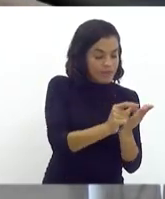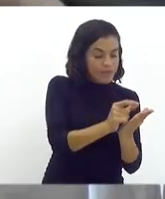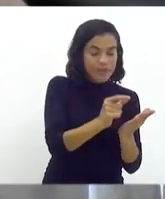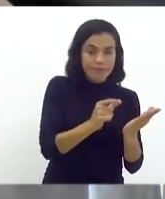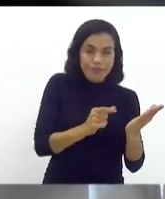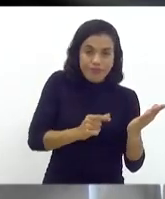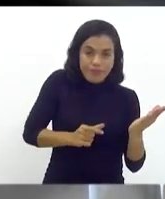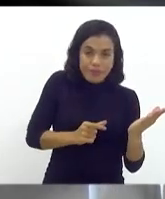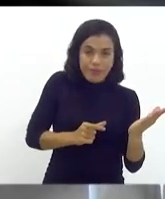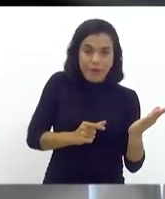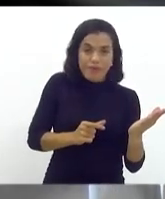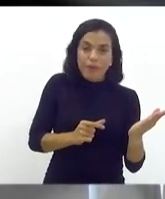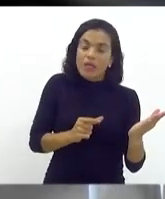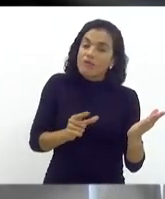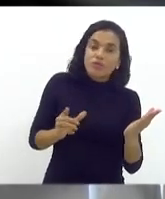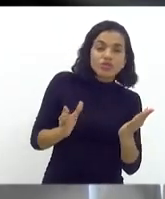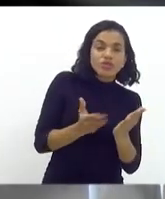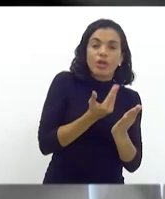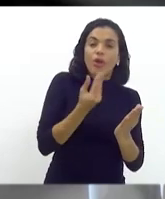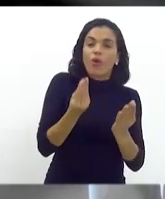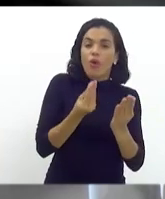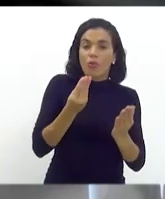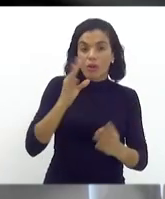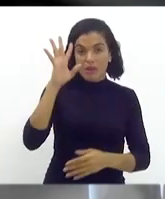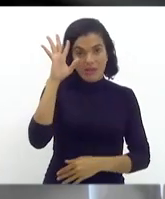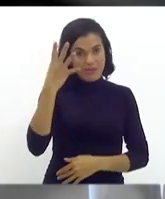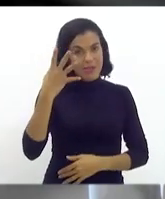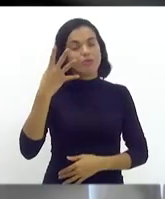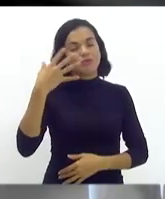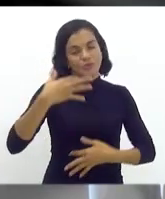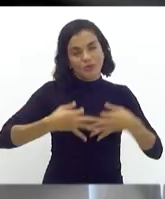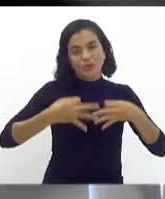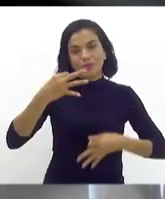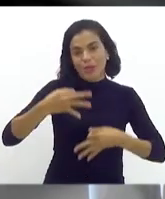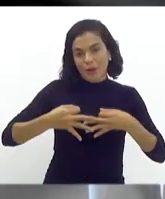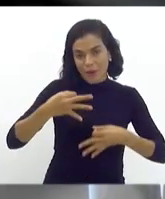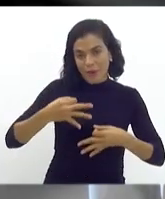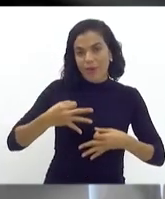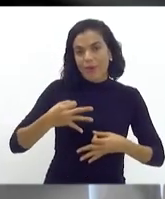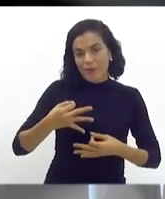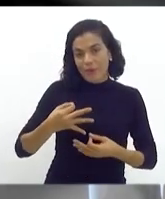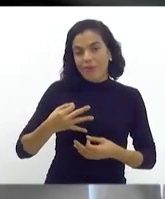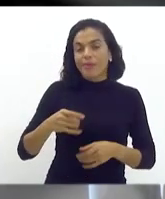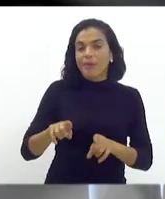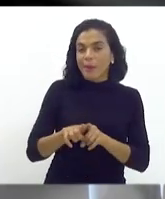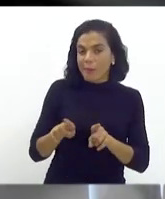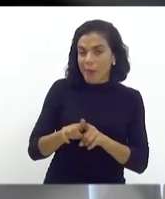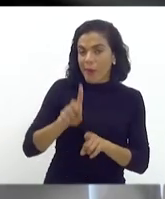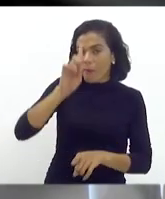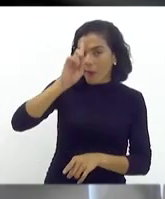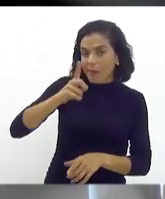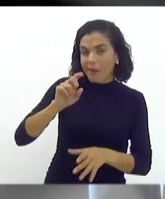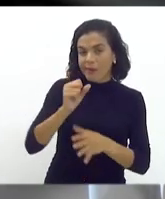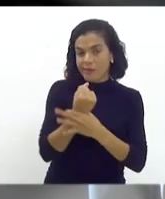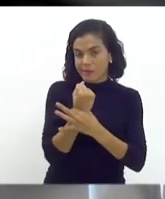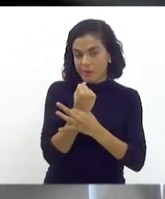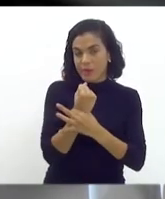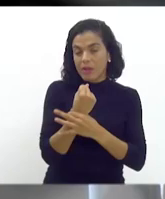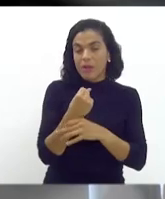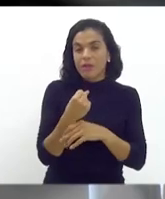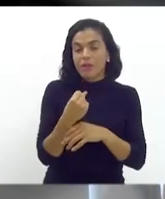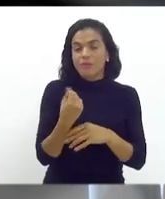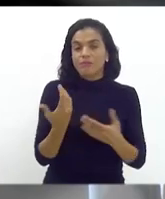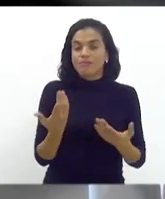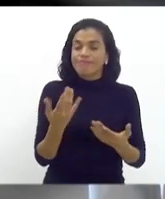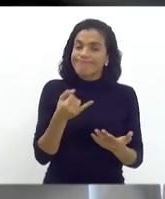álbum Só foi possível tirar através de decisão judicial através do de mandado de segurança né que